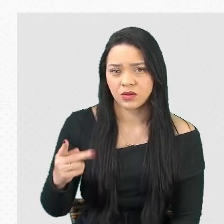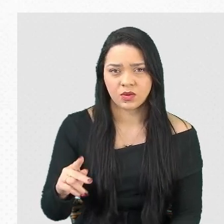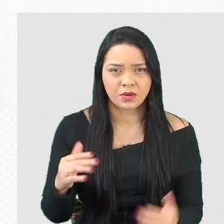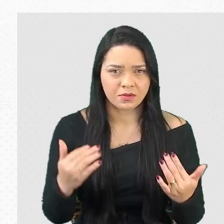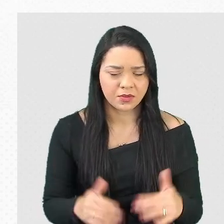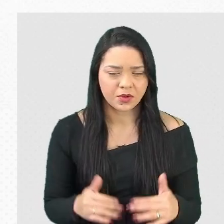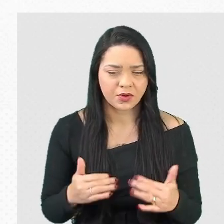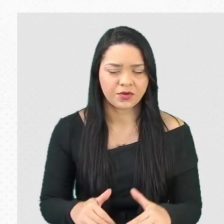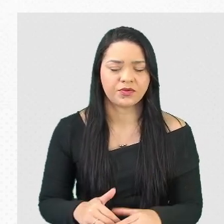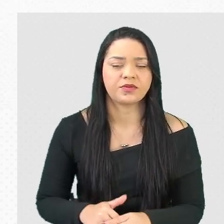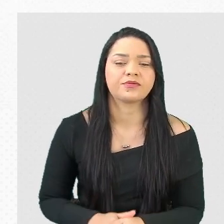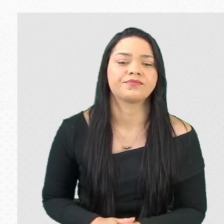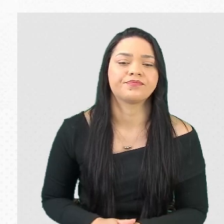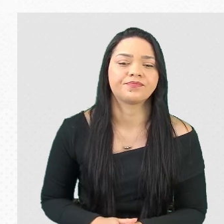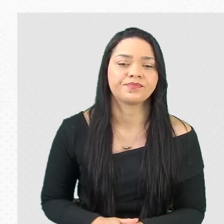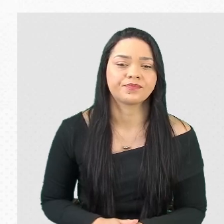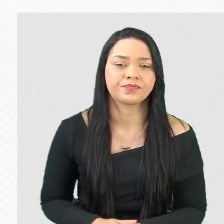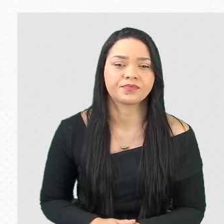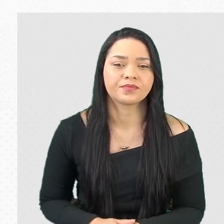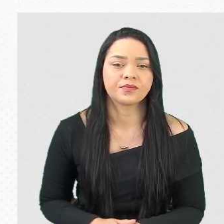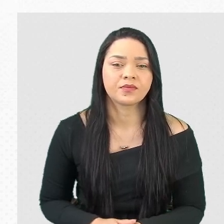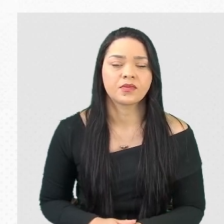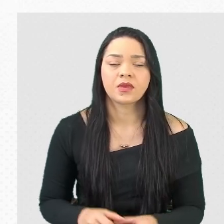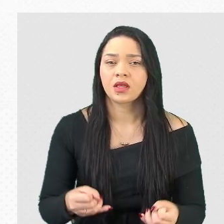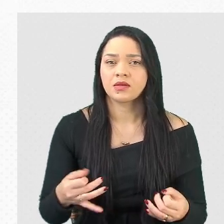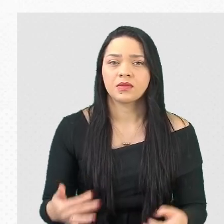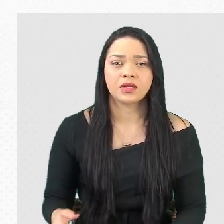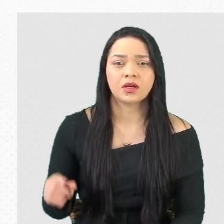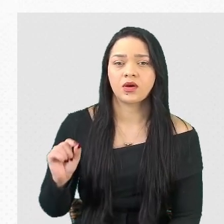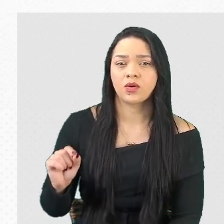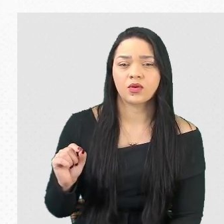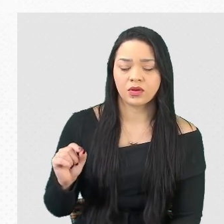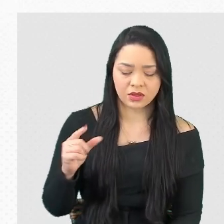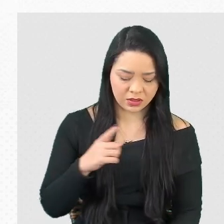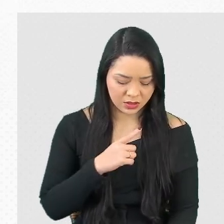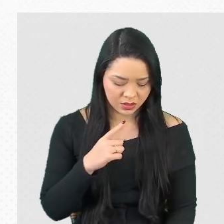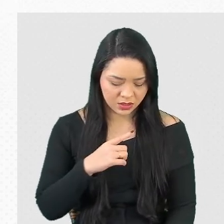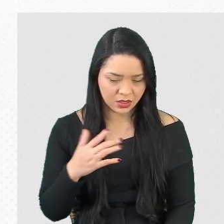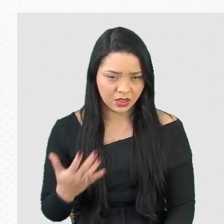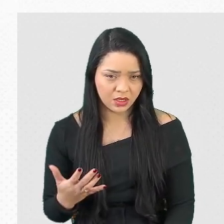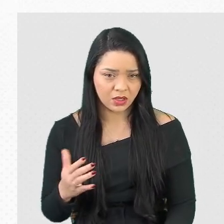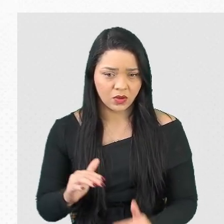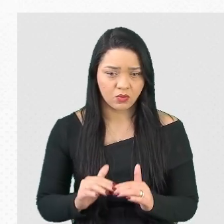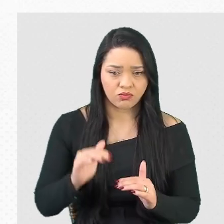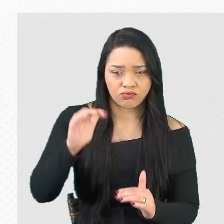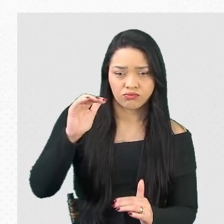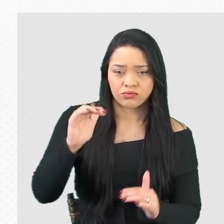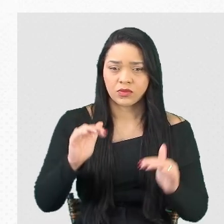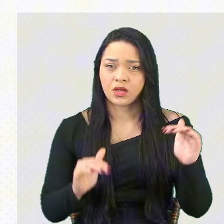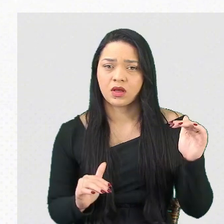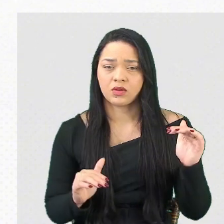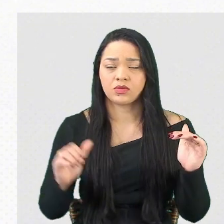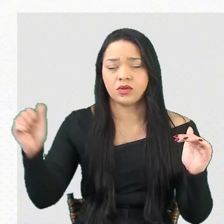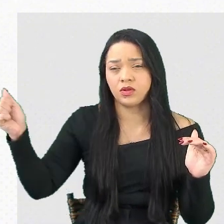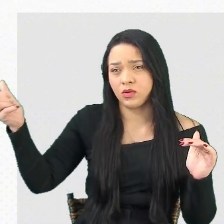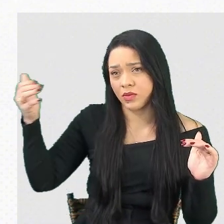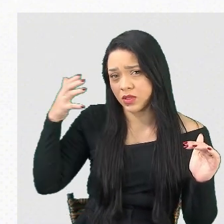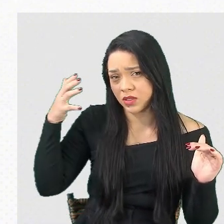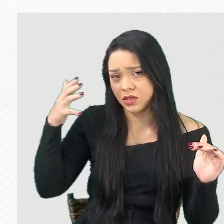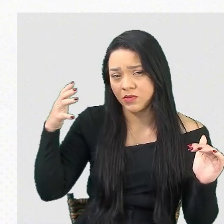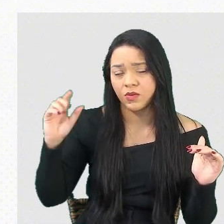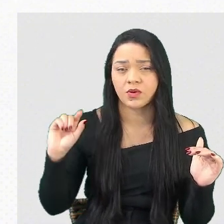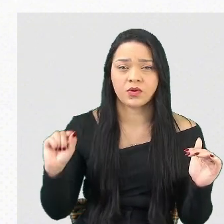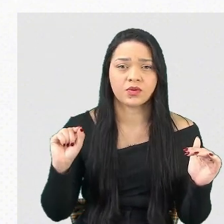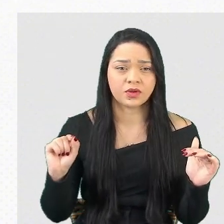prova. Aqui, gente, ele trata, né, sobre um alto e um baixo, né, iluminismo. Aqui trata